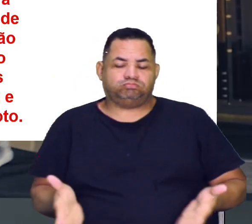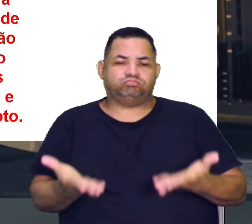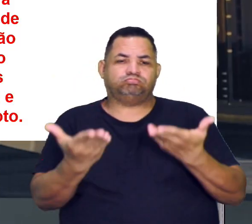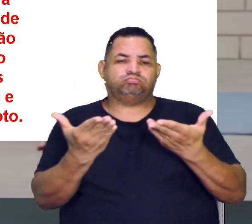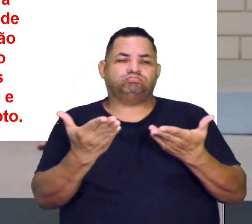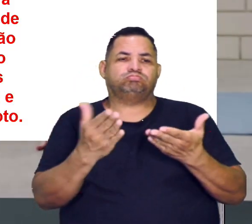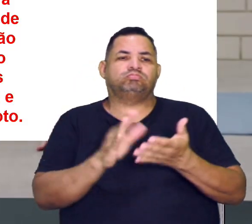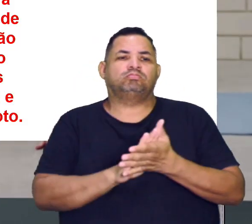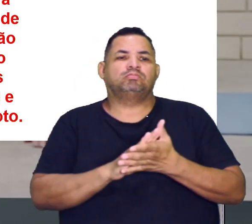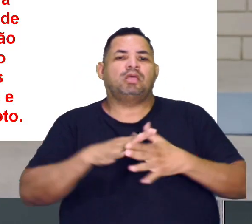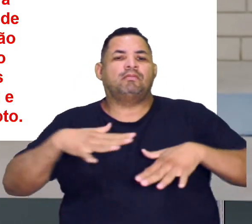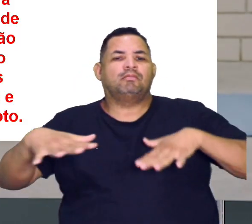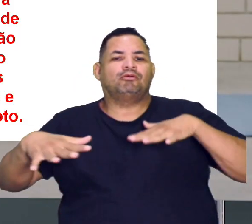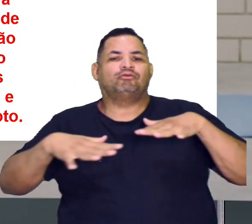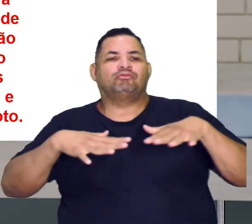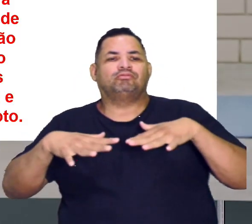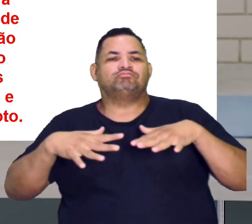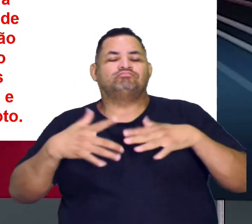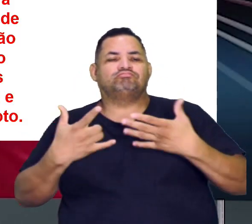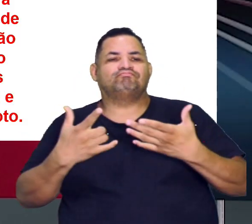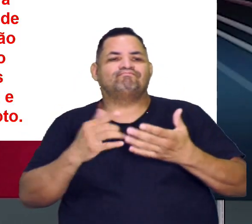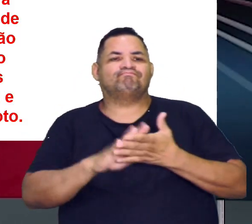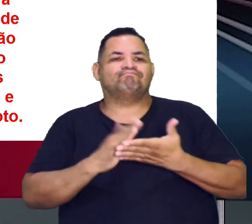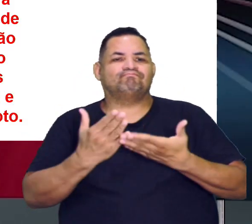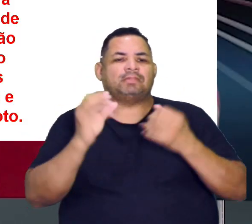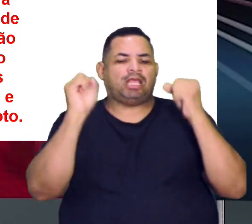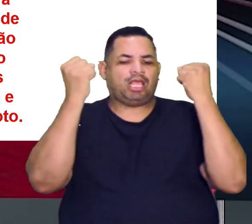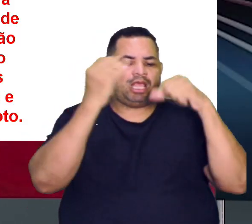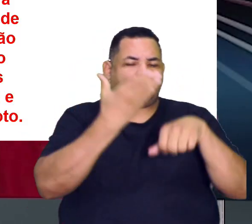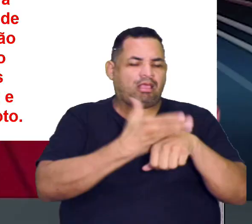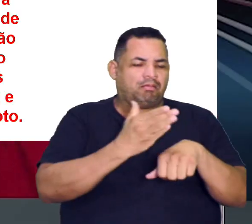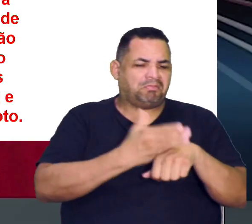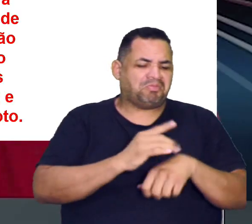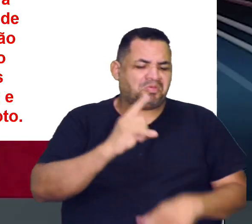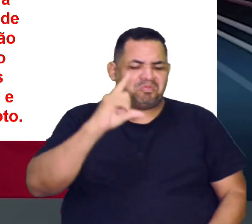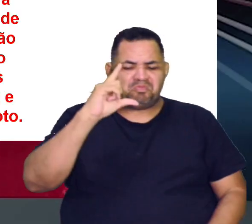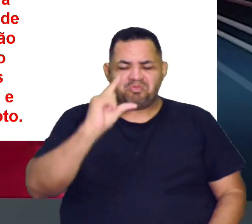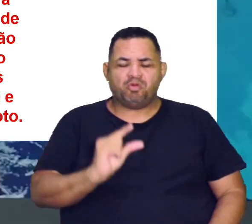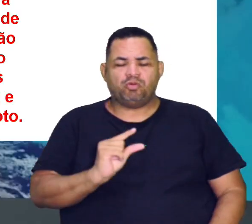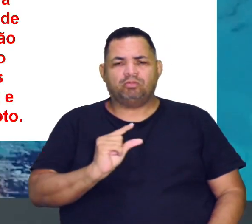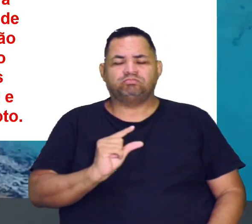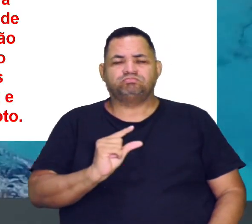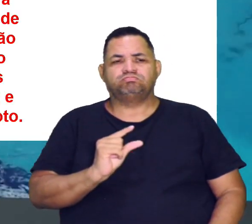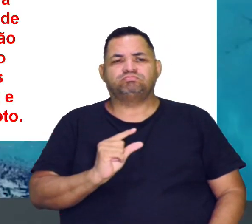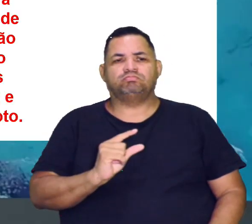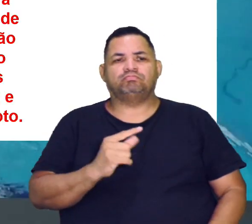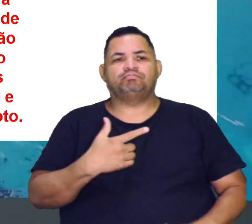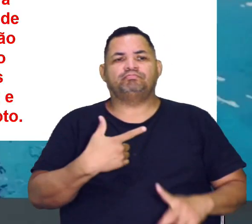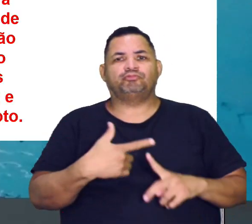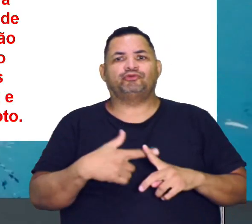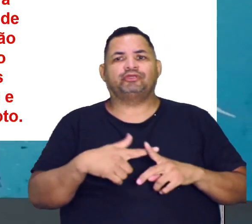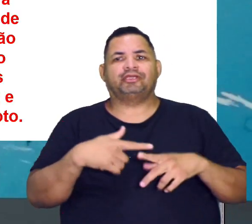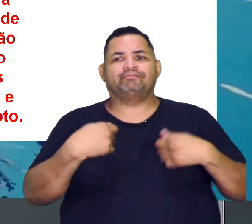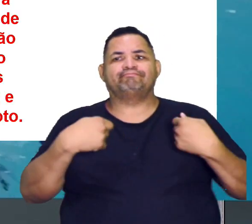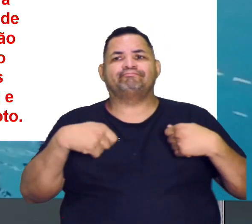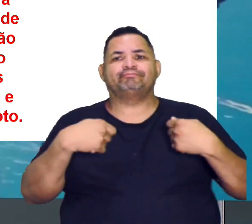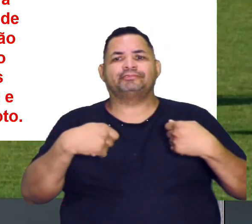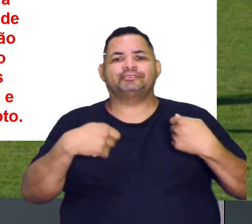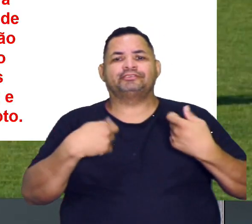momento de movimentação, de atividade física mínima possível, né? Então, quando há